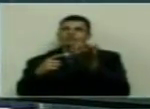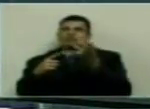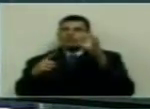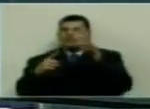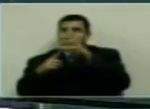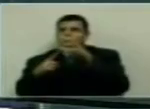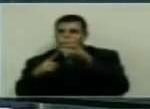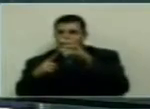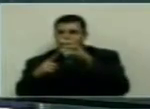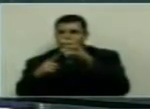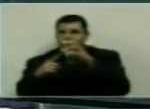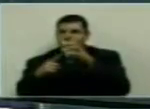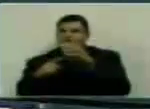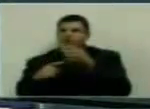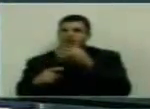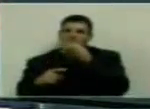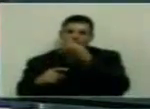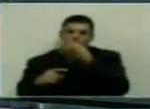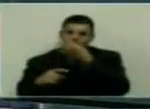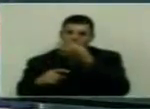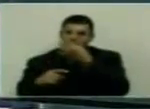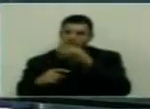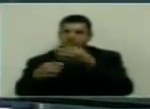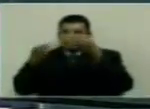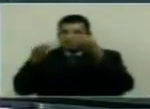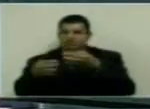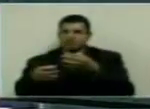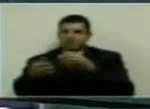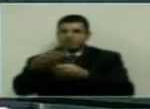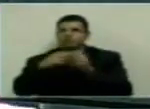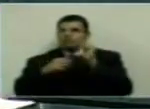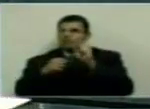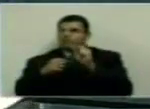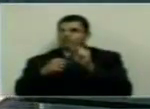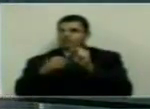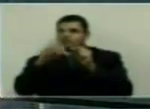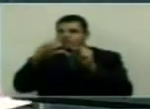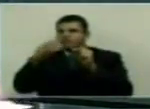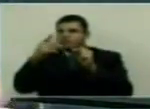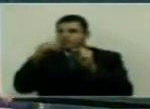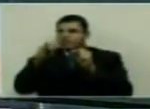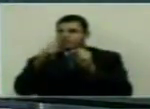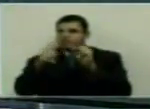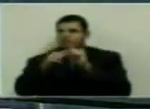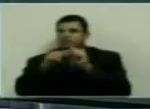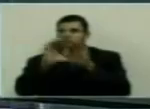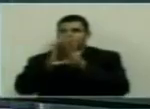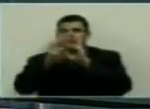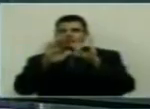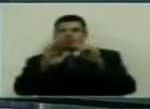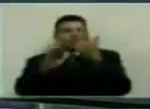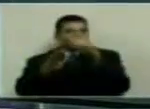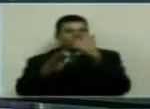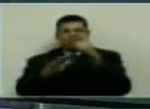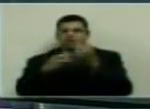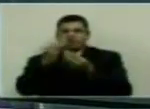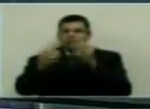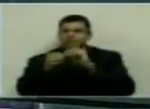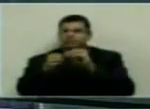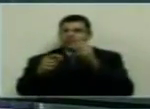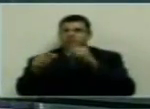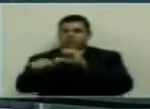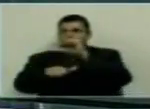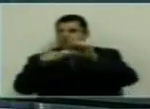confrontar e contraditar o argumento jurídico de que a CPI seria ilegal